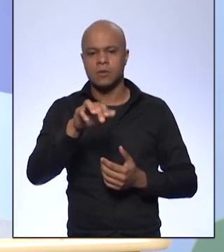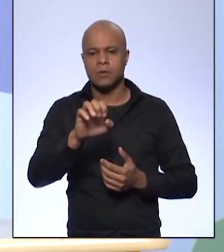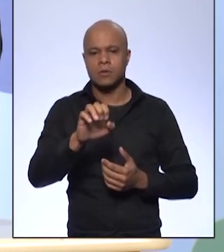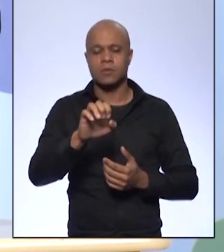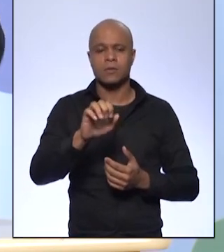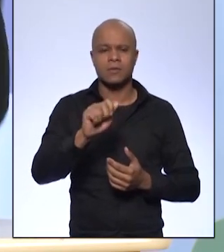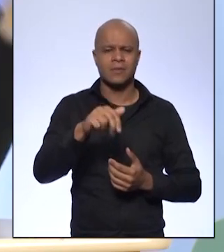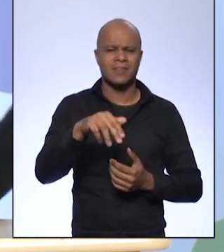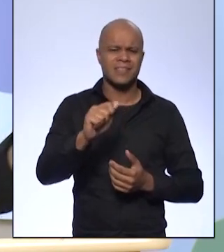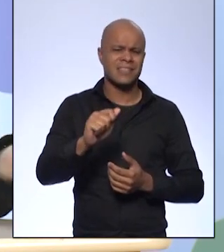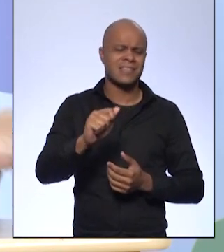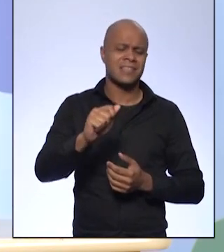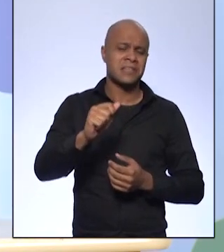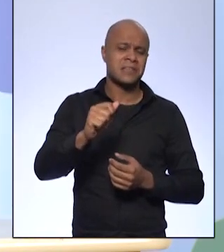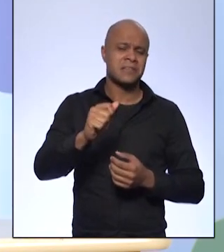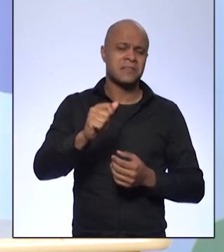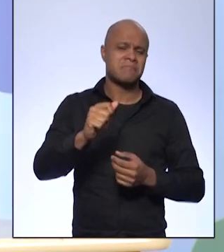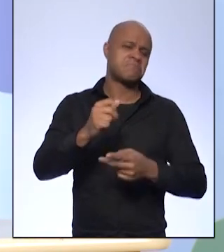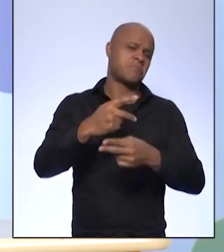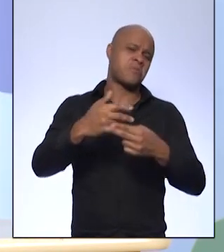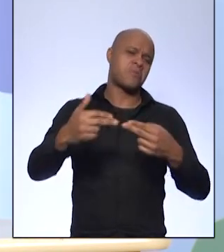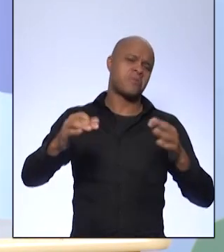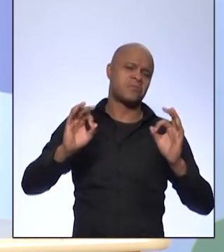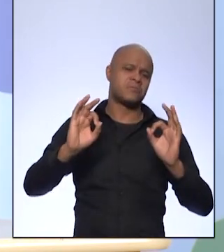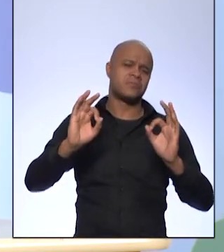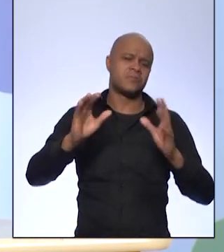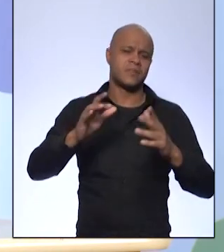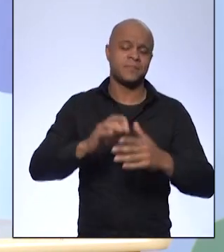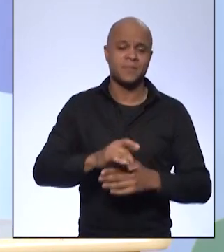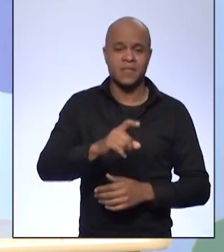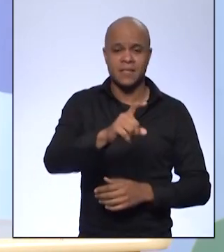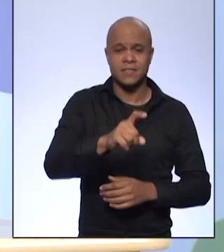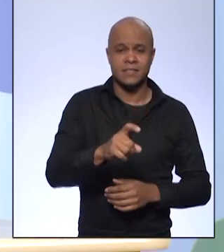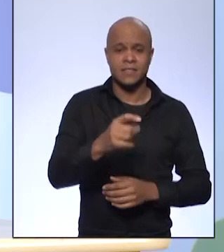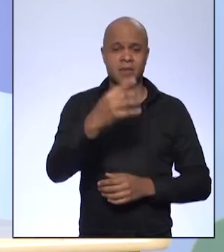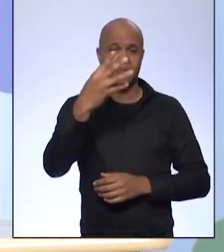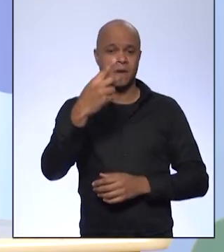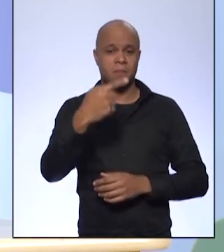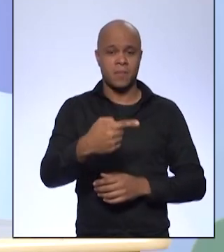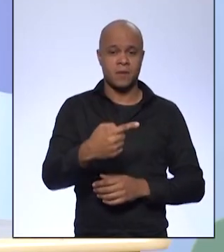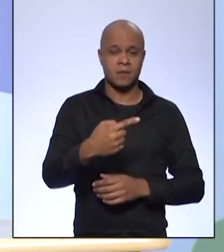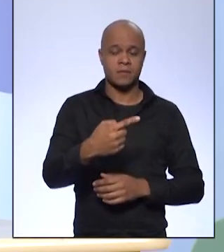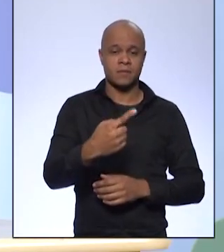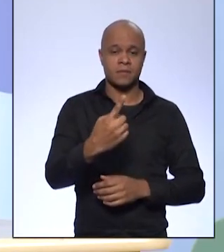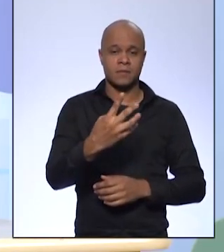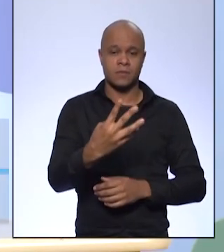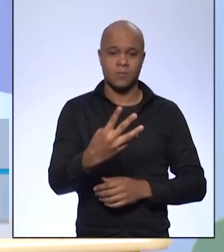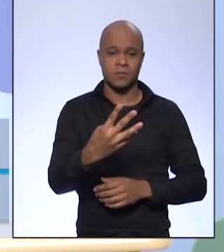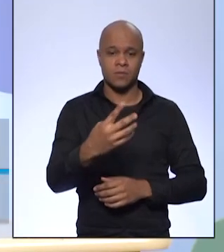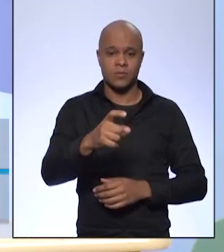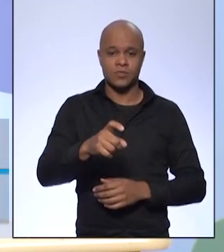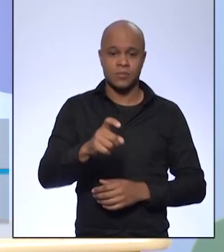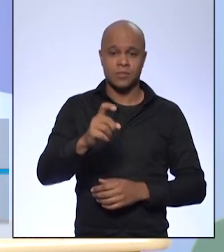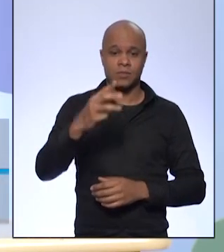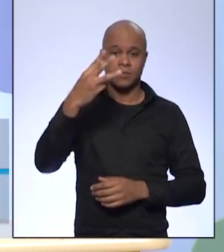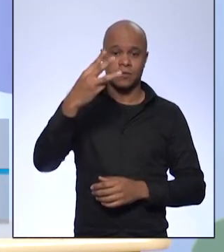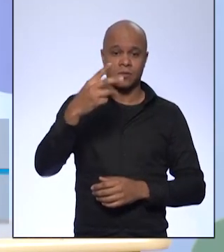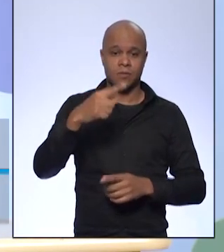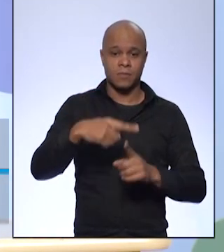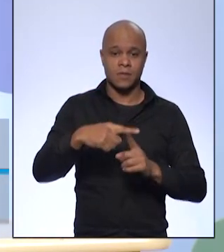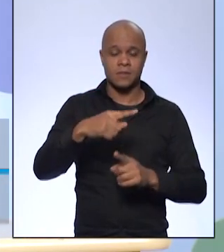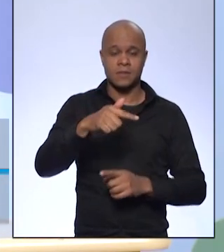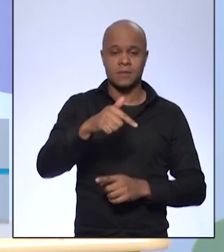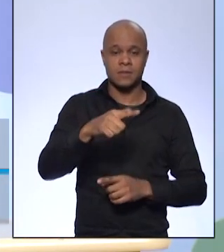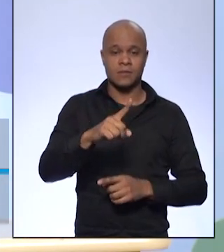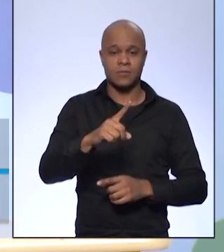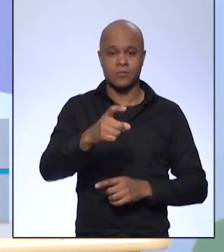Maria, entre outros. Falaram que a resposta é x à quarta menos 14x ao cubo mais 71x